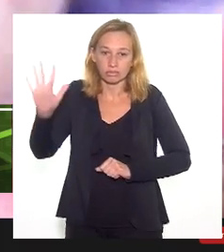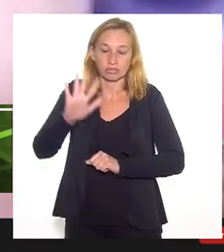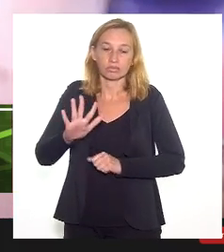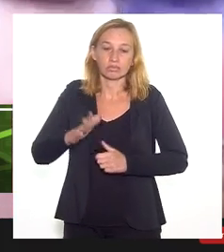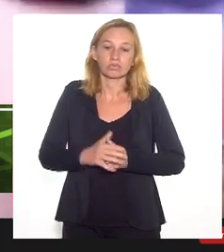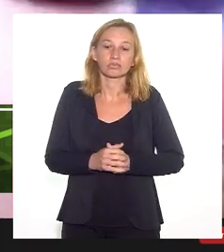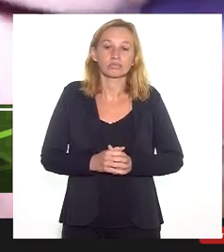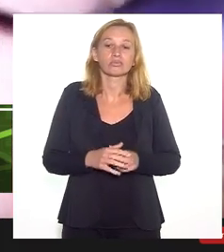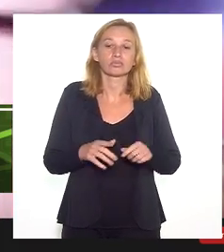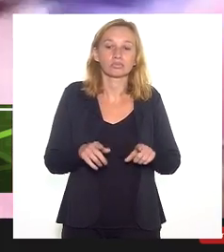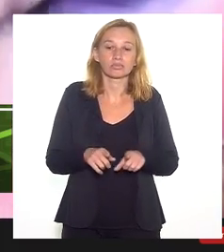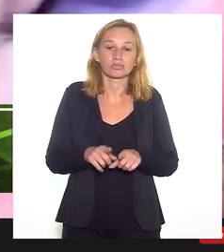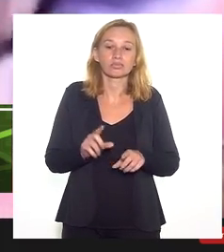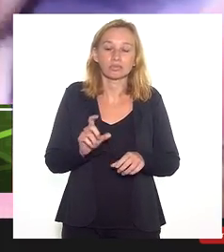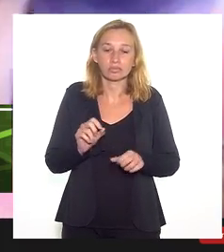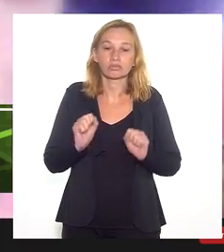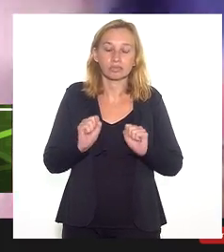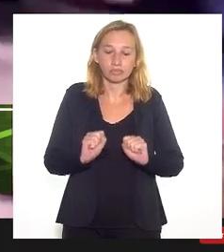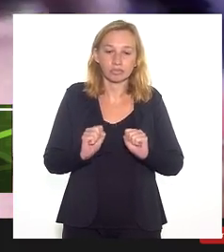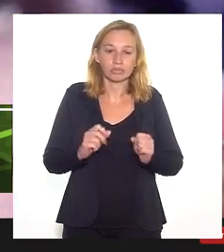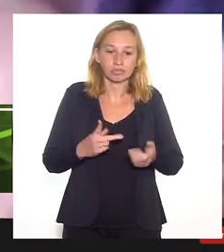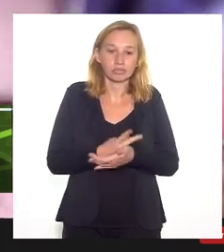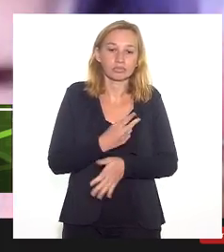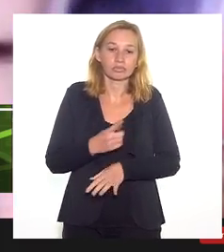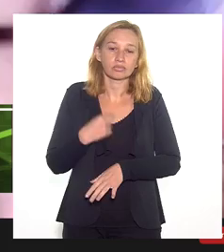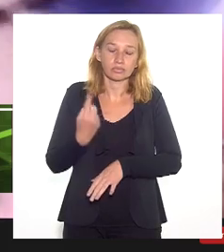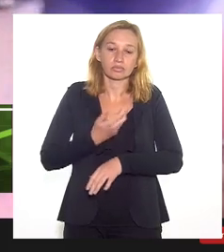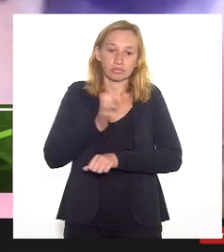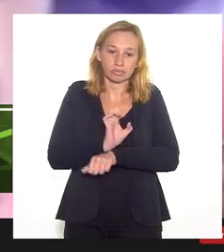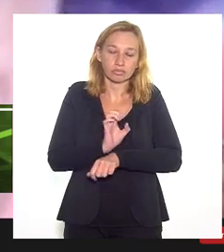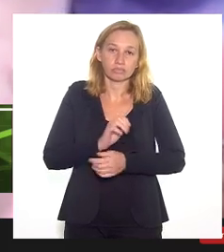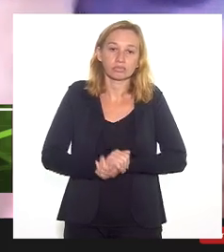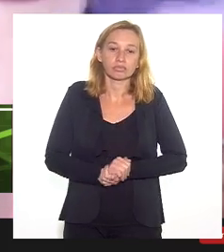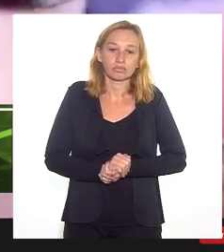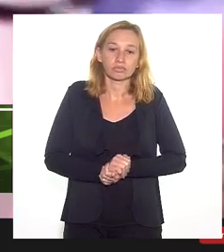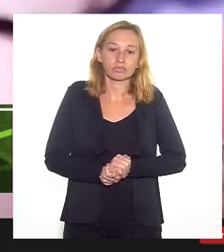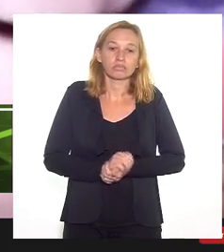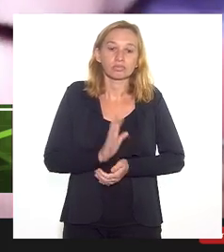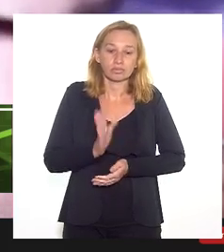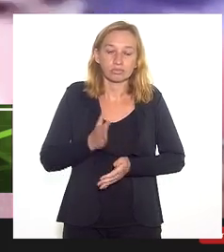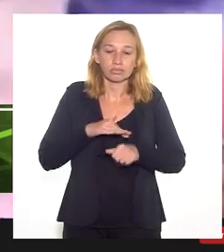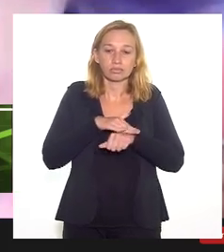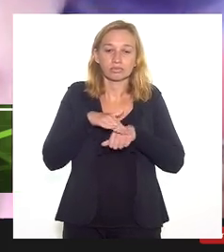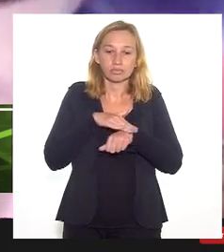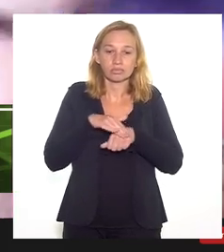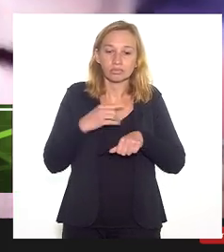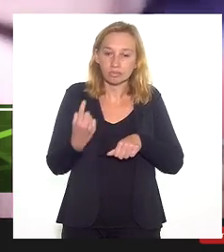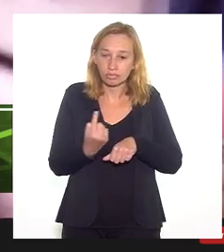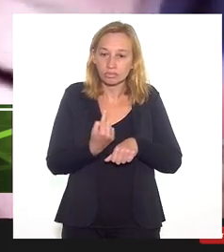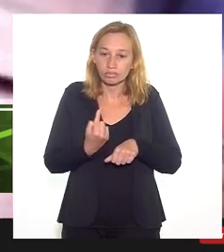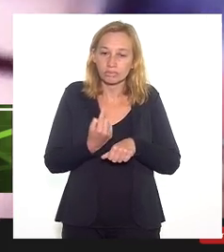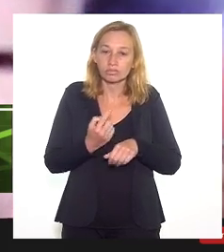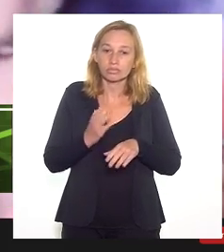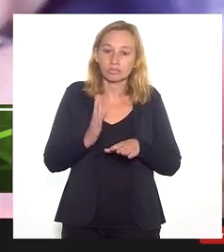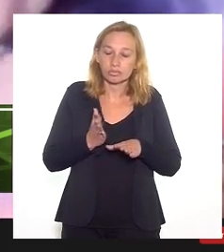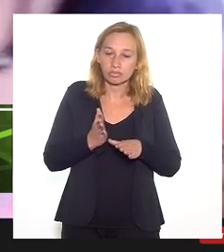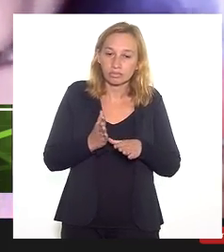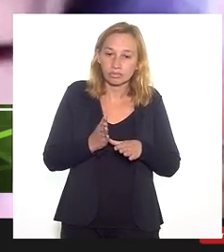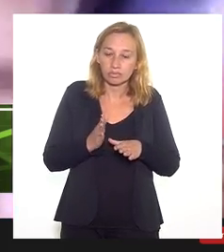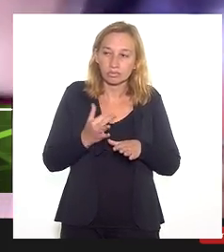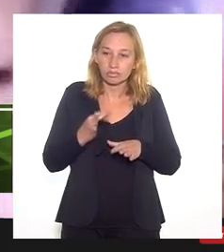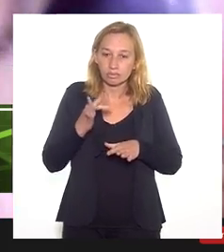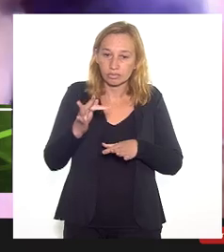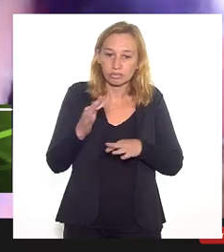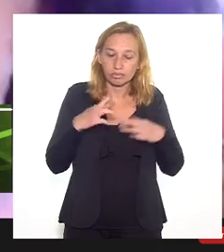e a repercussão que isso pode trazer para o nosso estado já estamos conversando entre nós a gente deve marcar brevemente